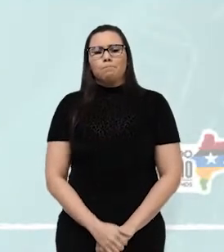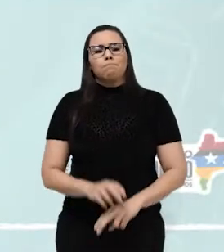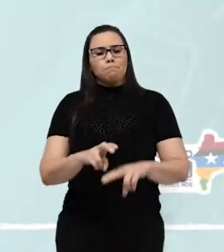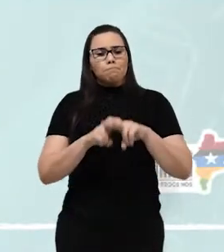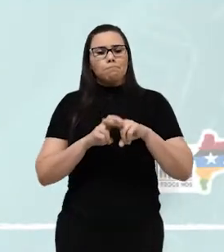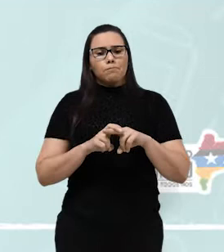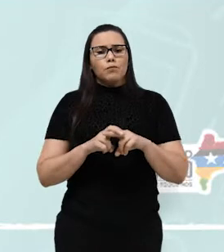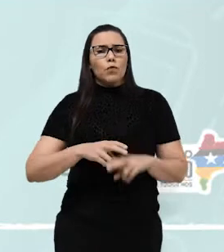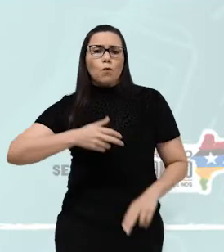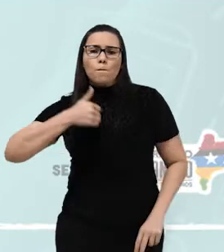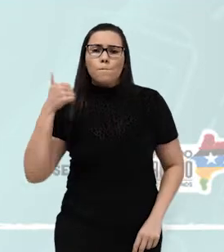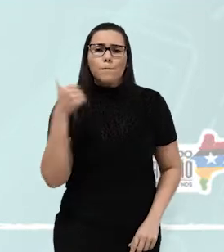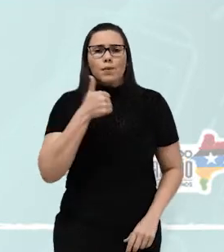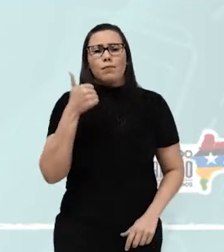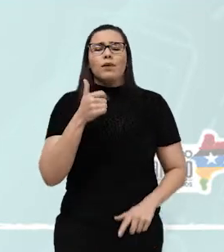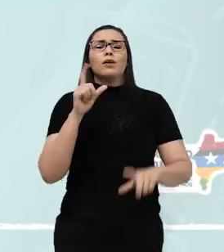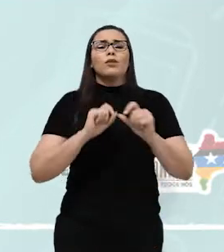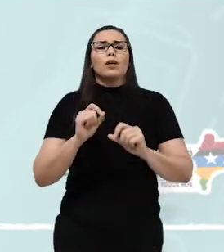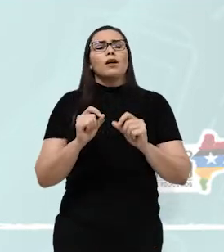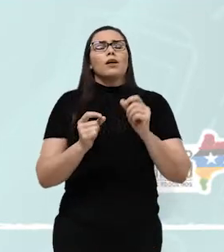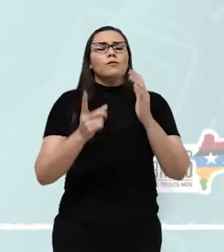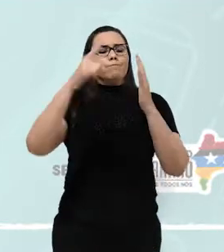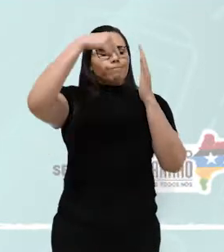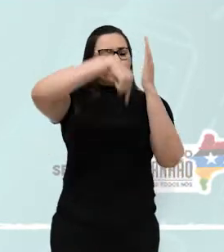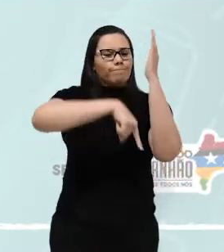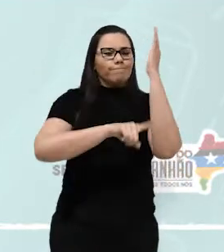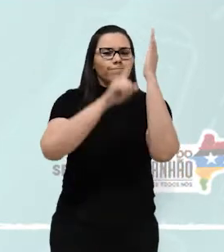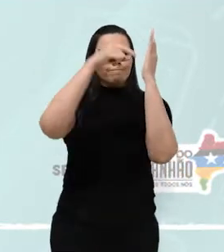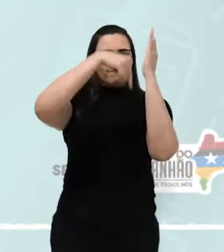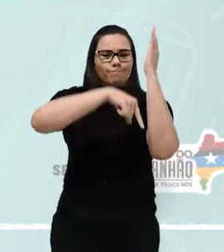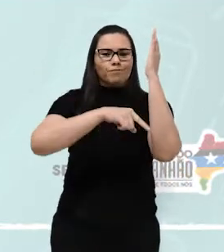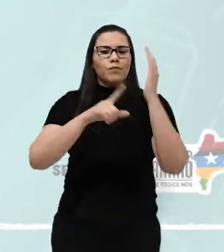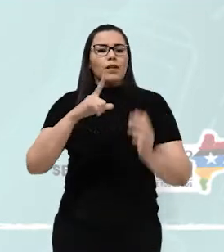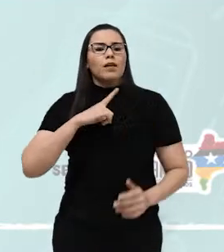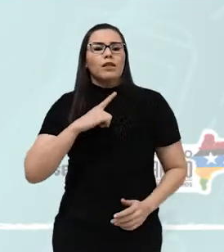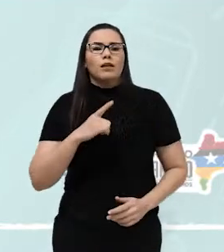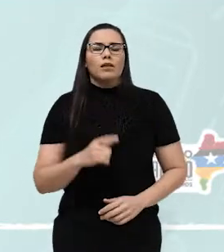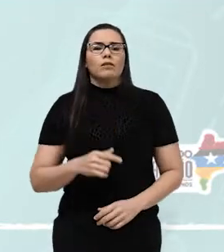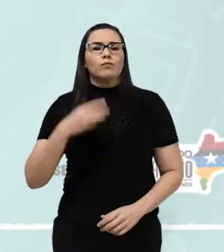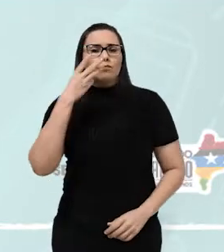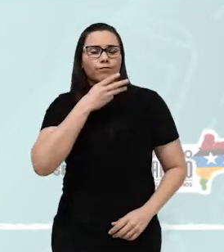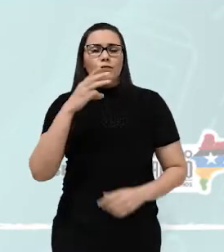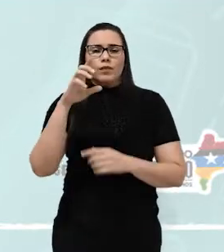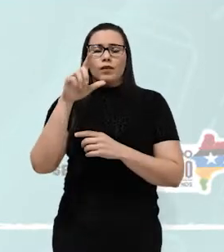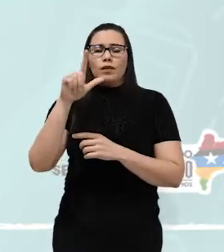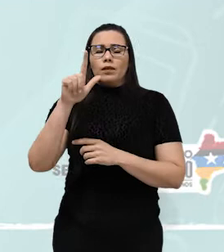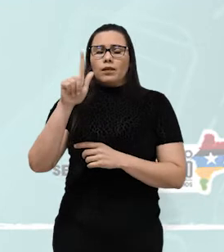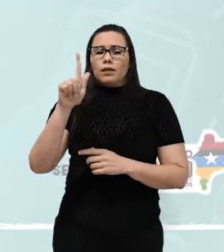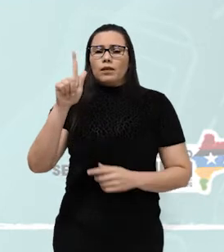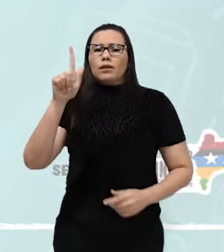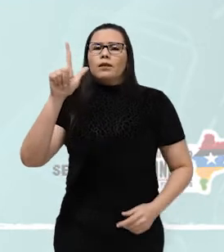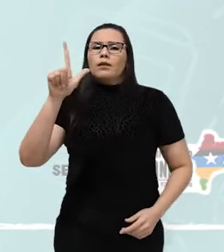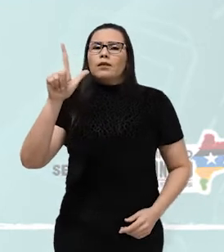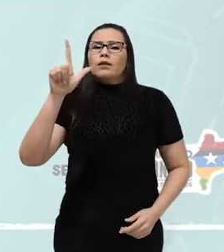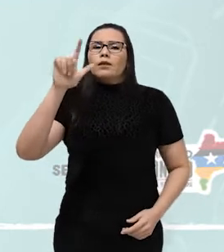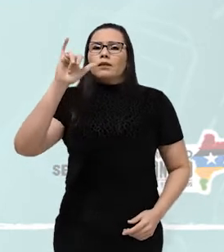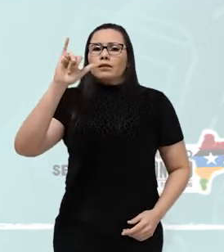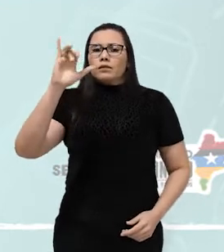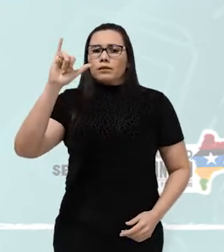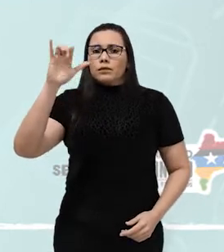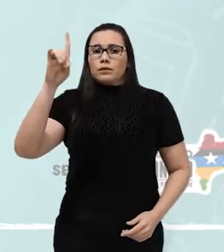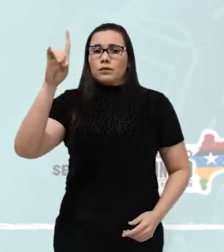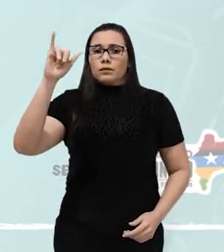Então, nós temos aqui os glicídios que foram produzidos aqui pelos